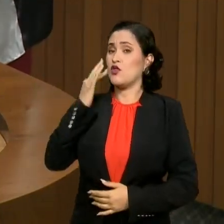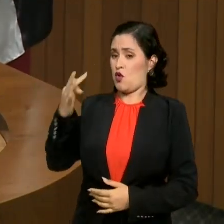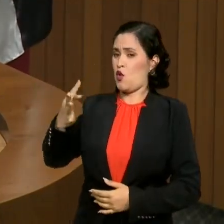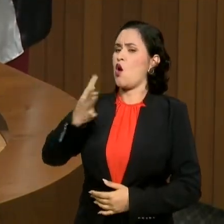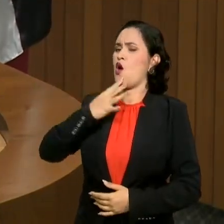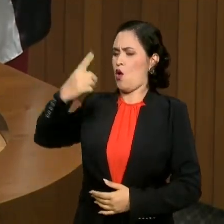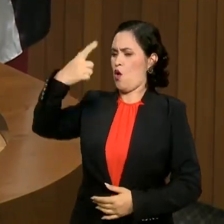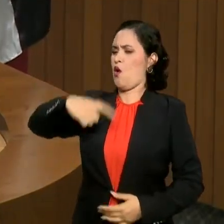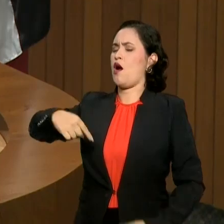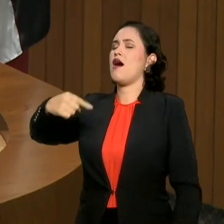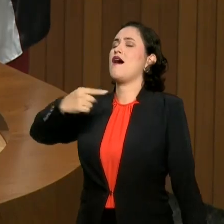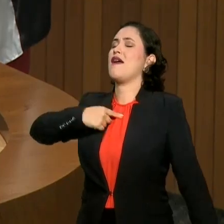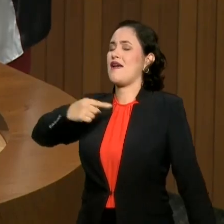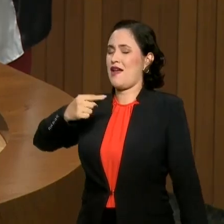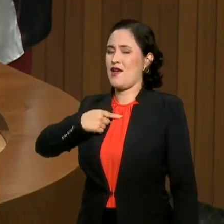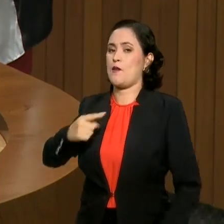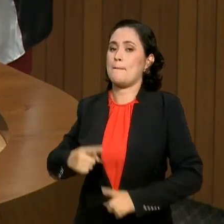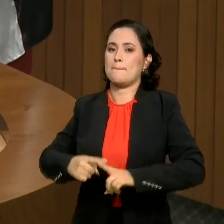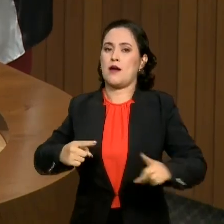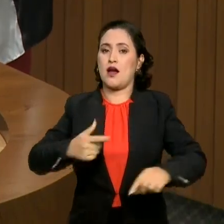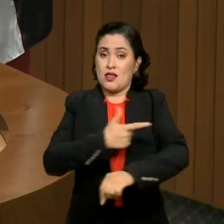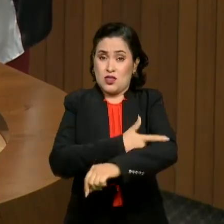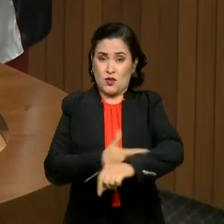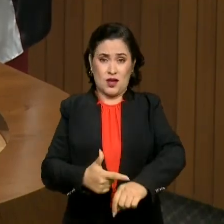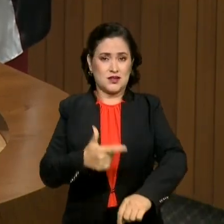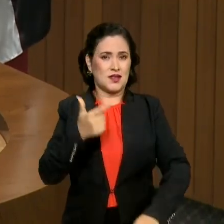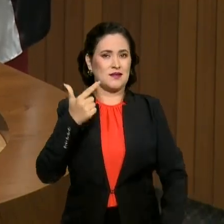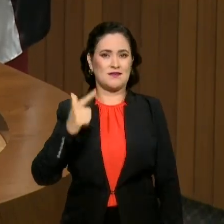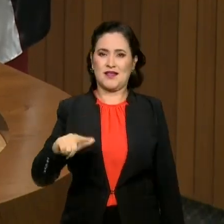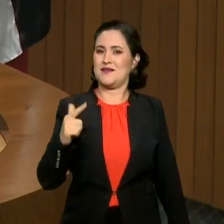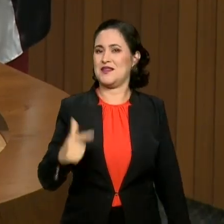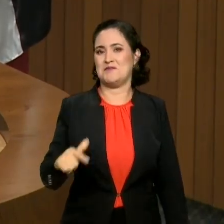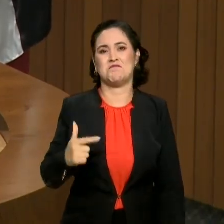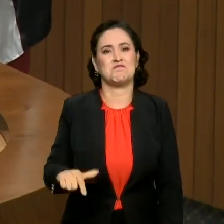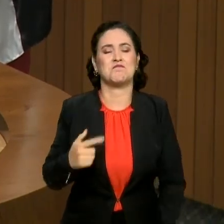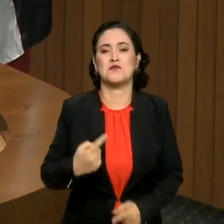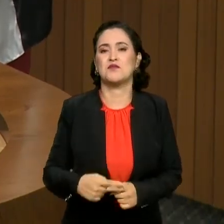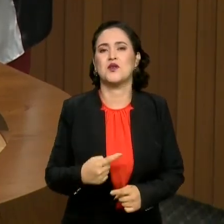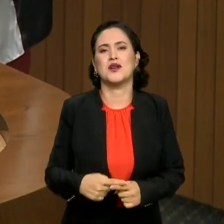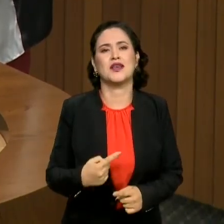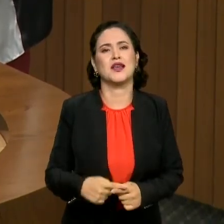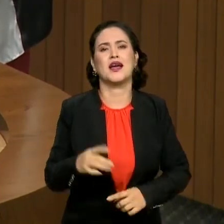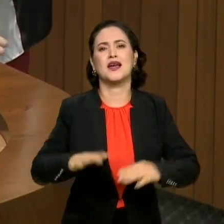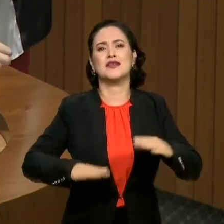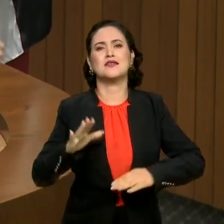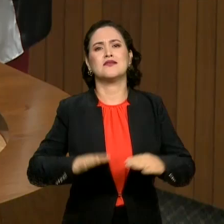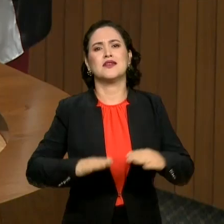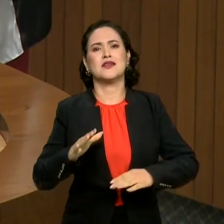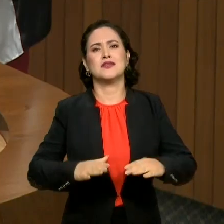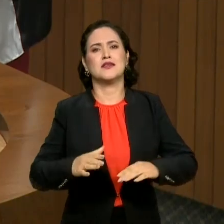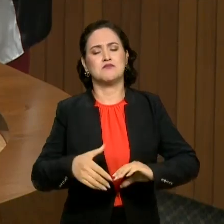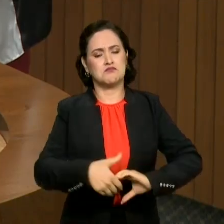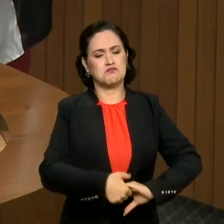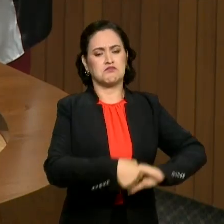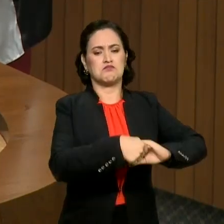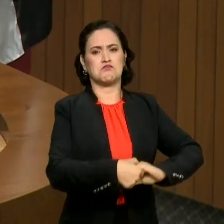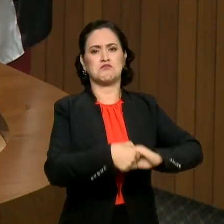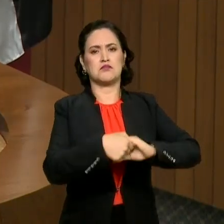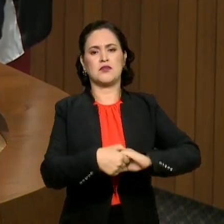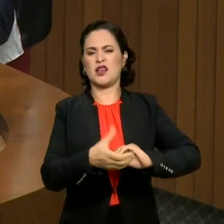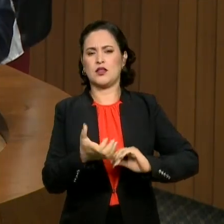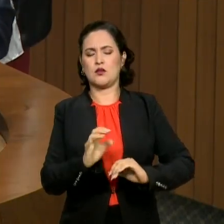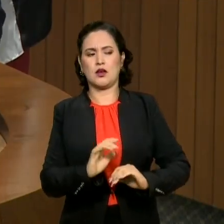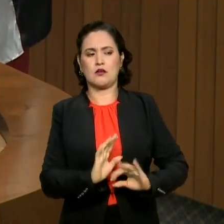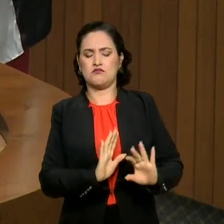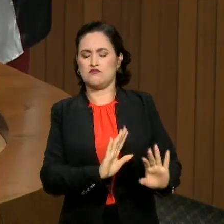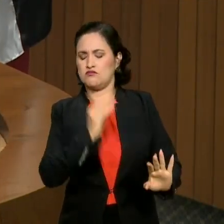de ser nem educado do ponto de vista político. Por quê? Porque nega, às vezes, até um cumprimento cordial a uma pessoa. E